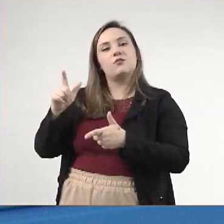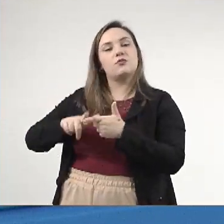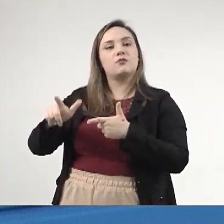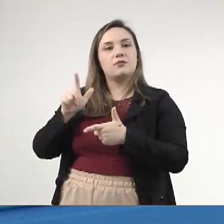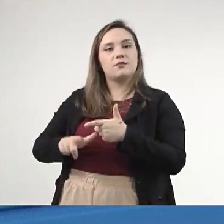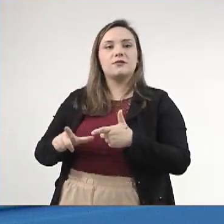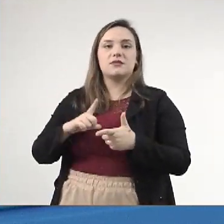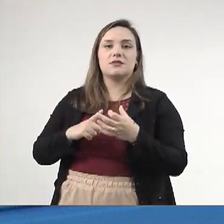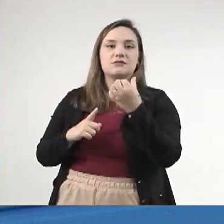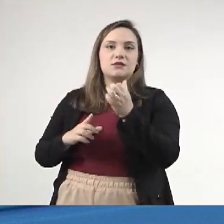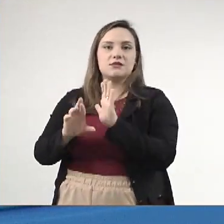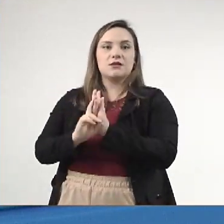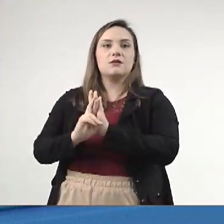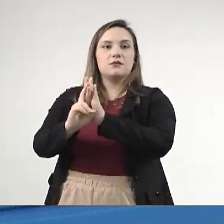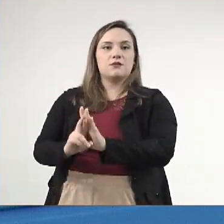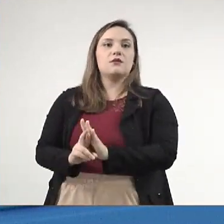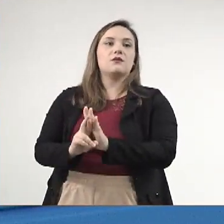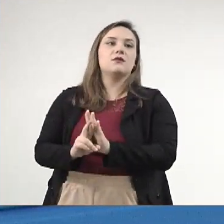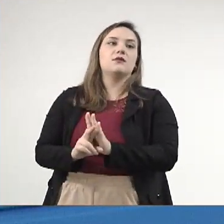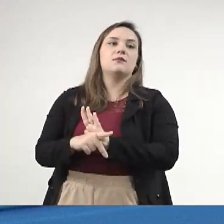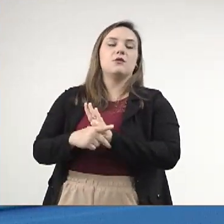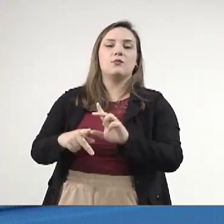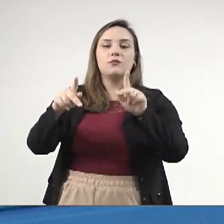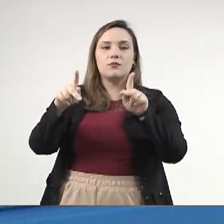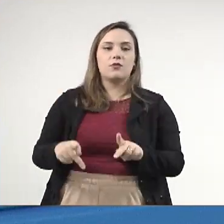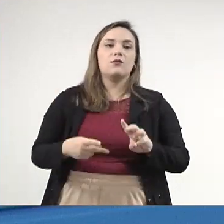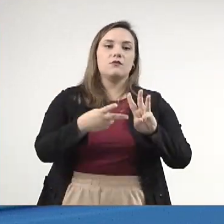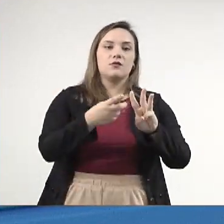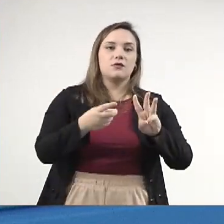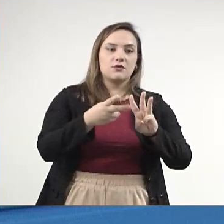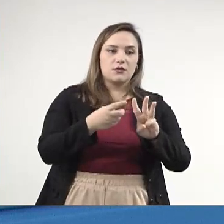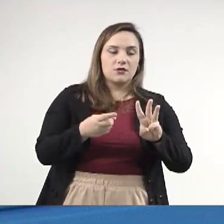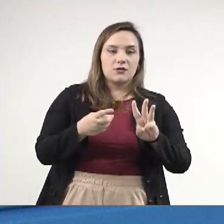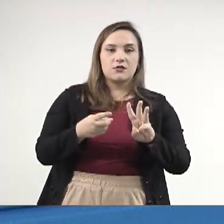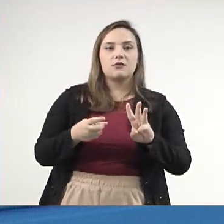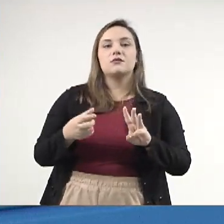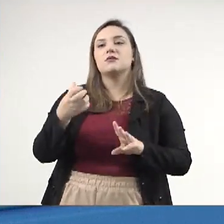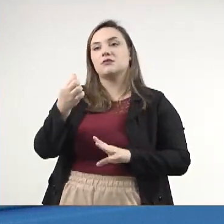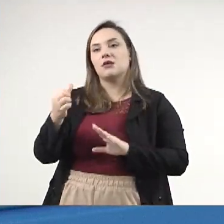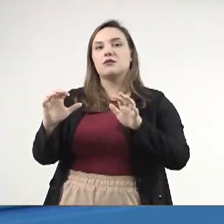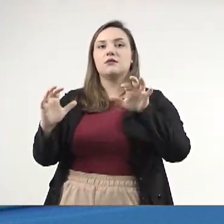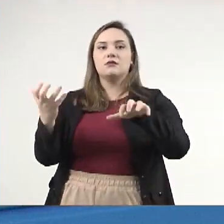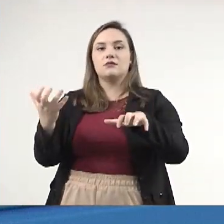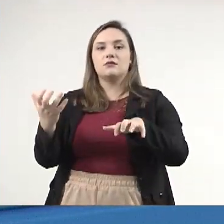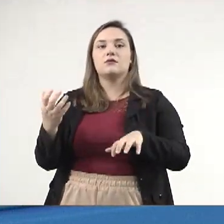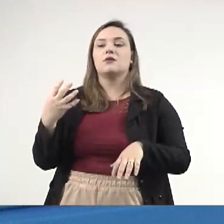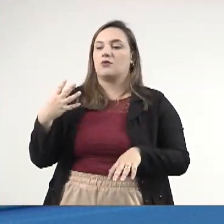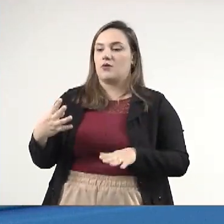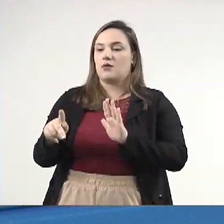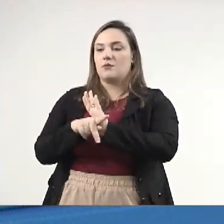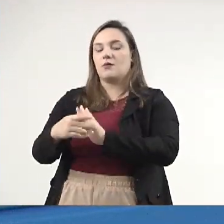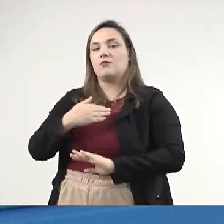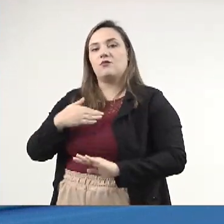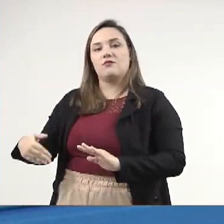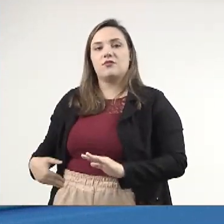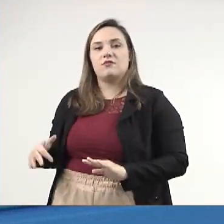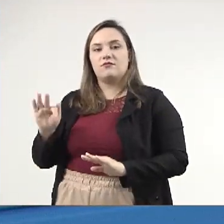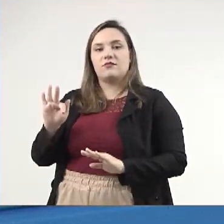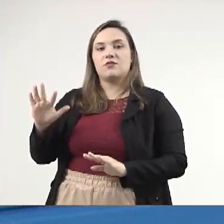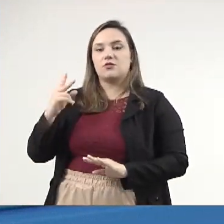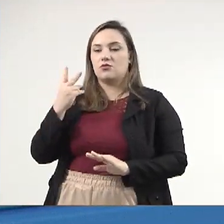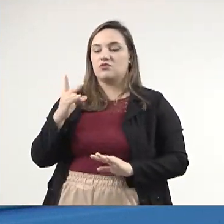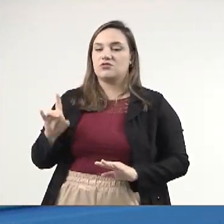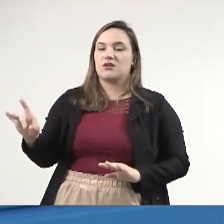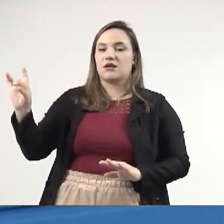representantes indicados pela Articulação dos Povos Indígenas, a APIB, 6 pelo Congresso Nacional, 4 pelo Governo Federal, 2 dos